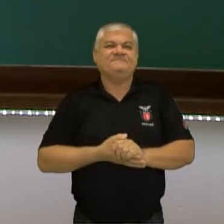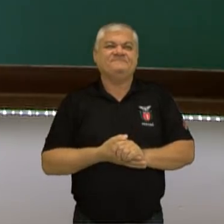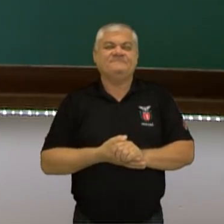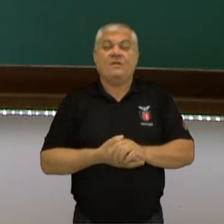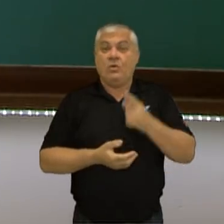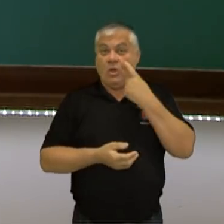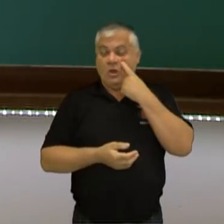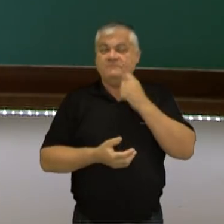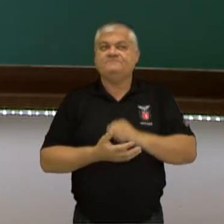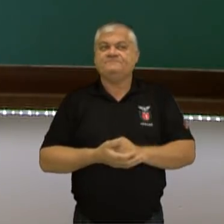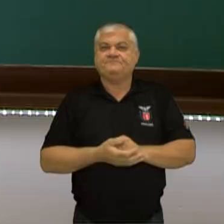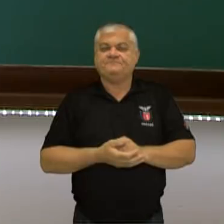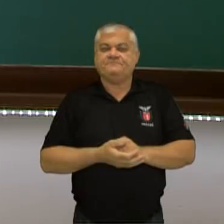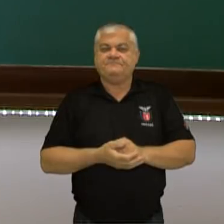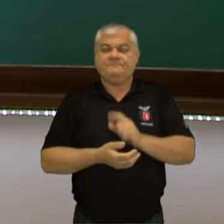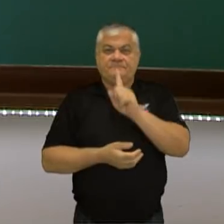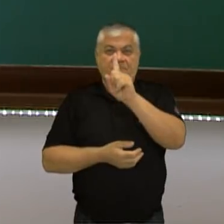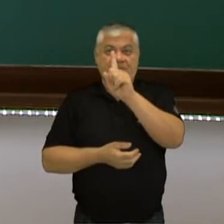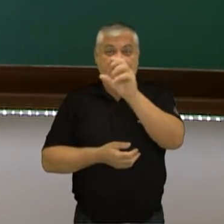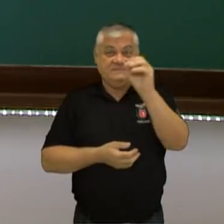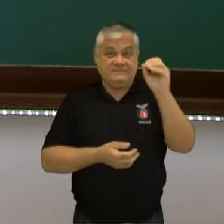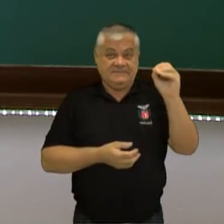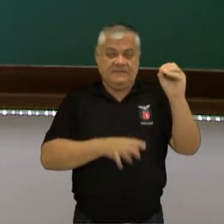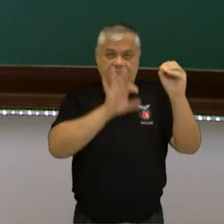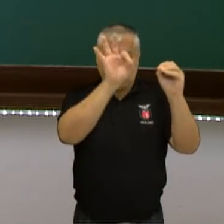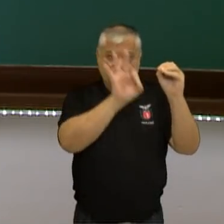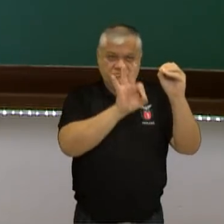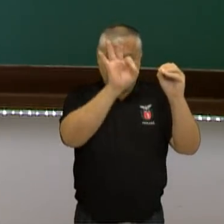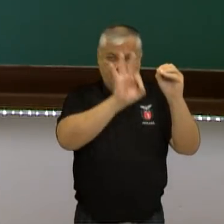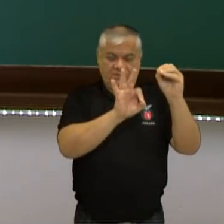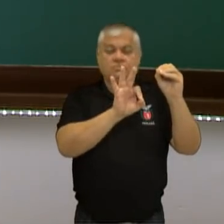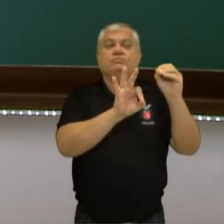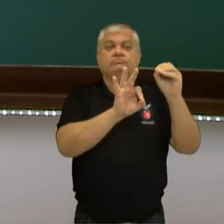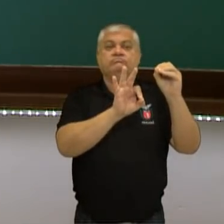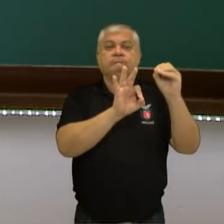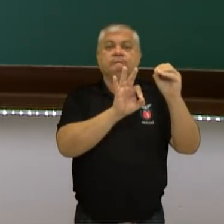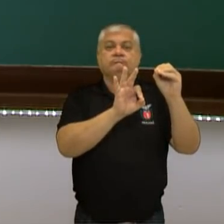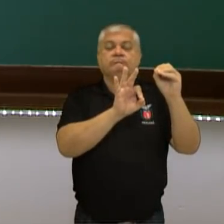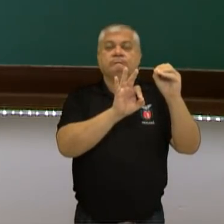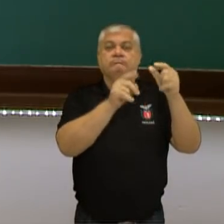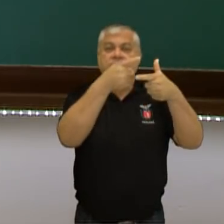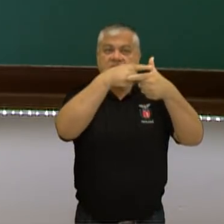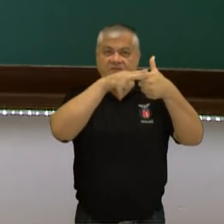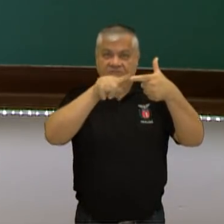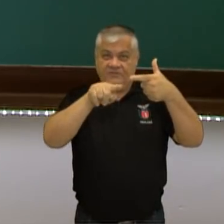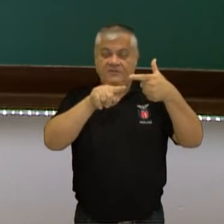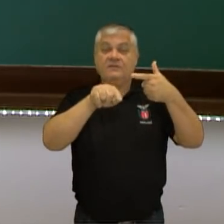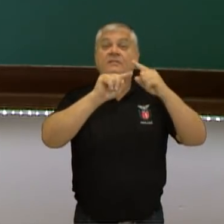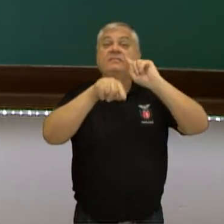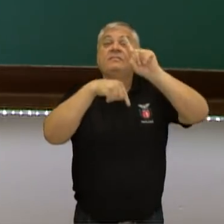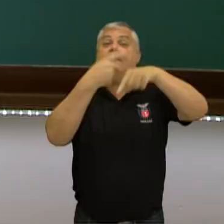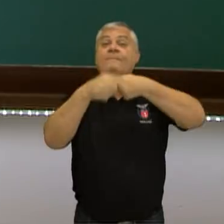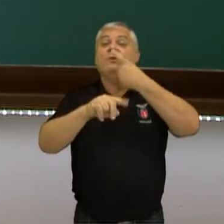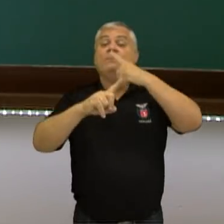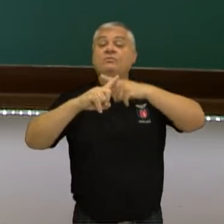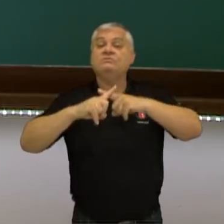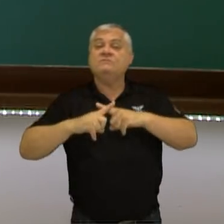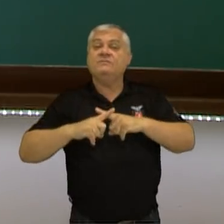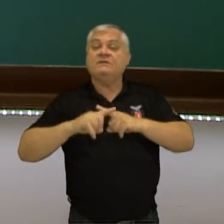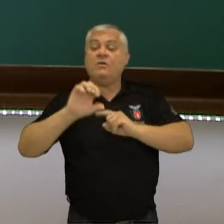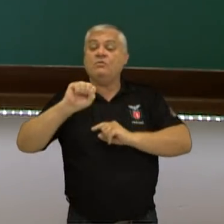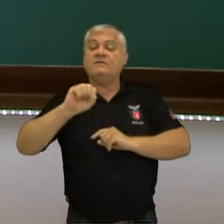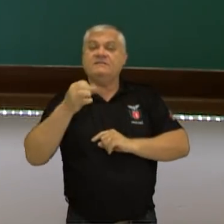só. Eu vou dividir em 100 partes e multiplicar por 86. Vou dividir o 20 mil em 100 partes e vou multiplicar